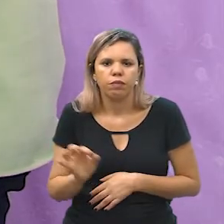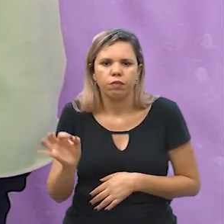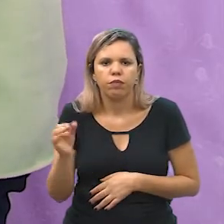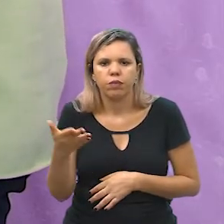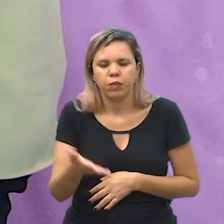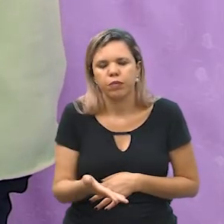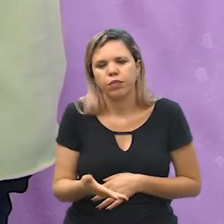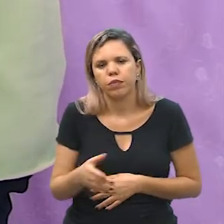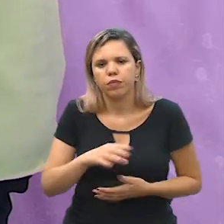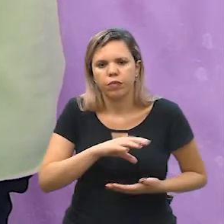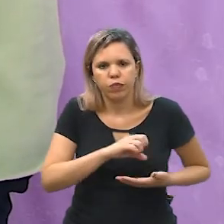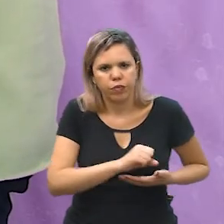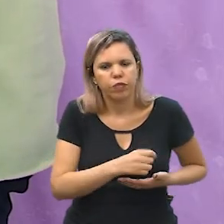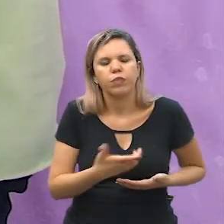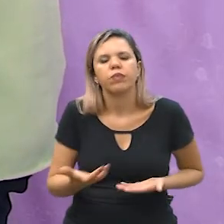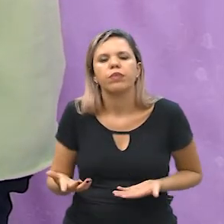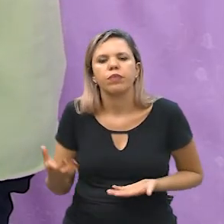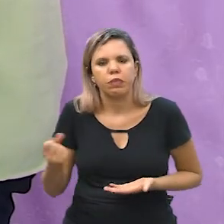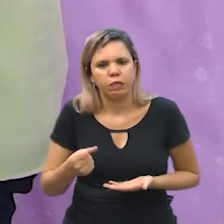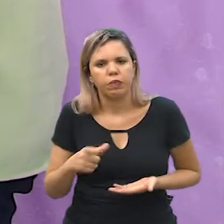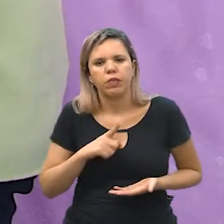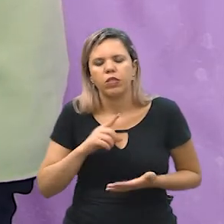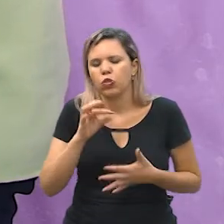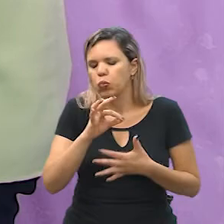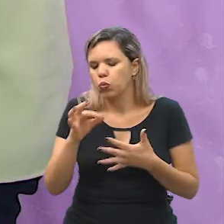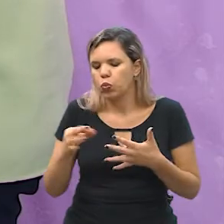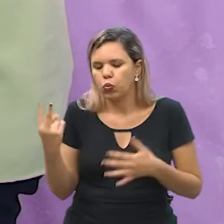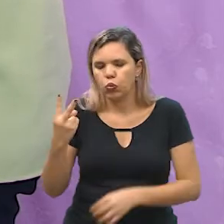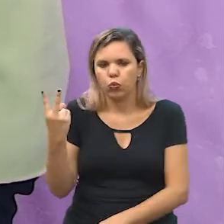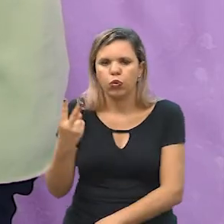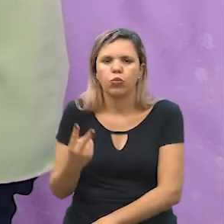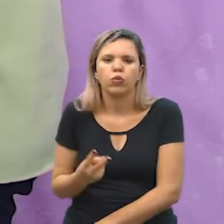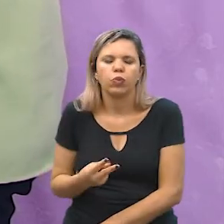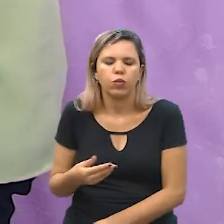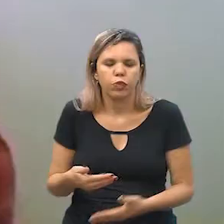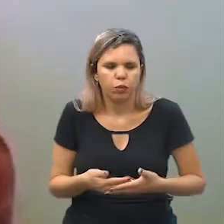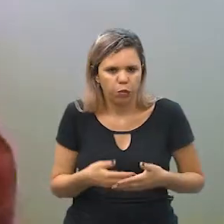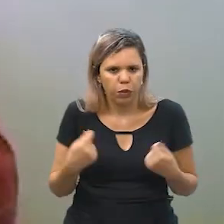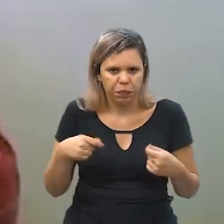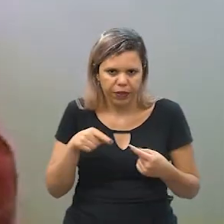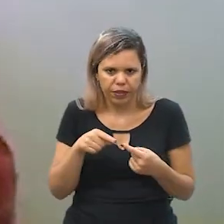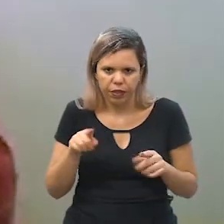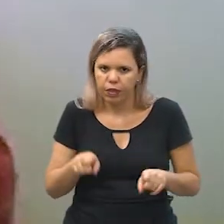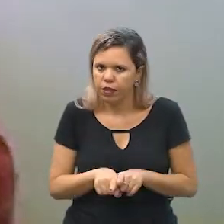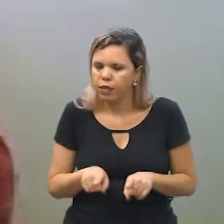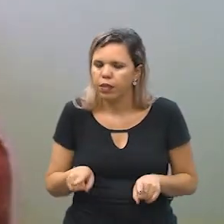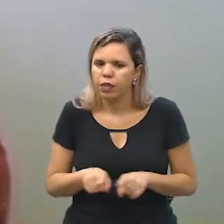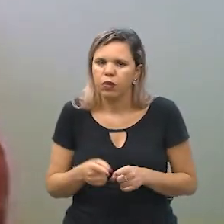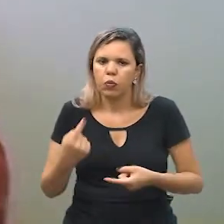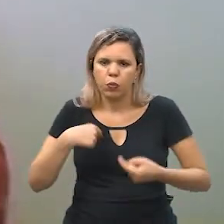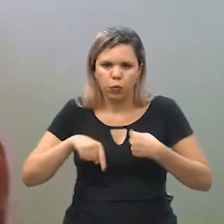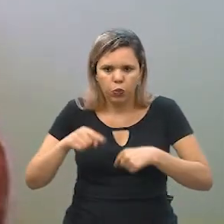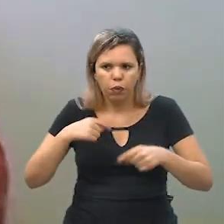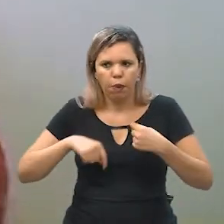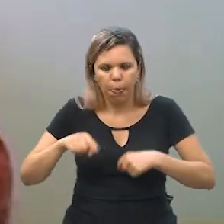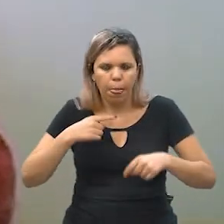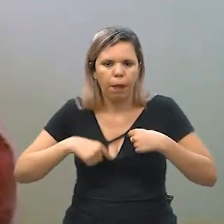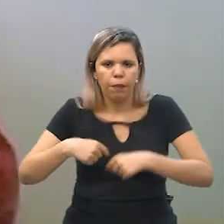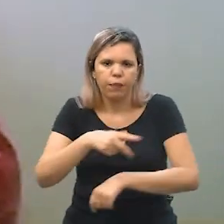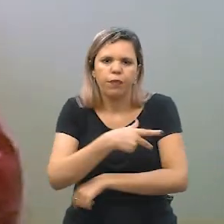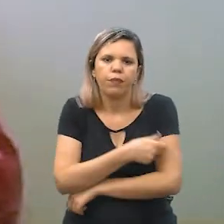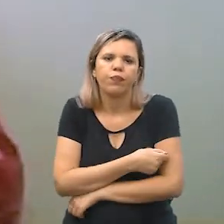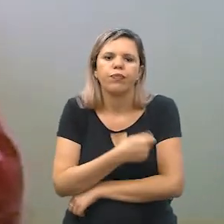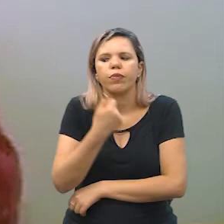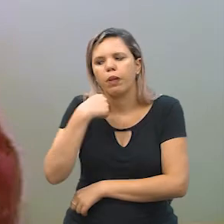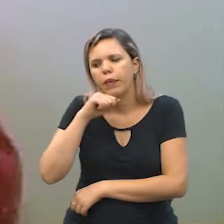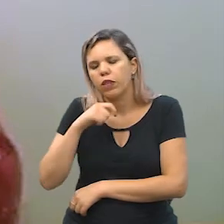Exatamente. O leite materno, ele tem todos os elementos que o bebê precisa e mais a questão imunológica. Então, a vacina que a